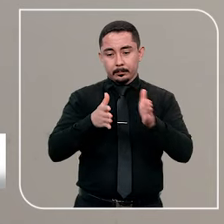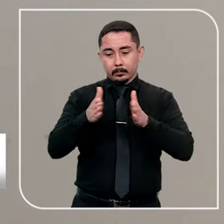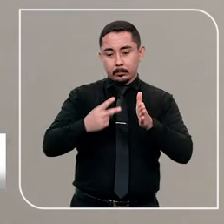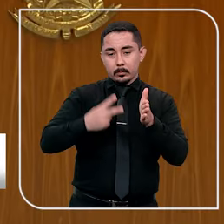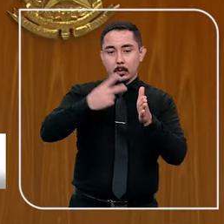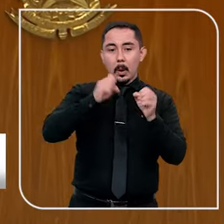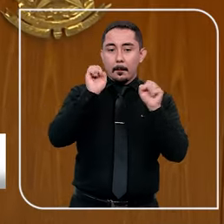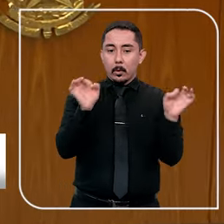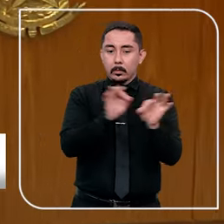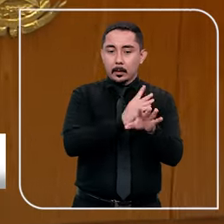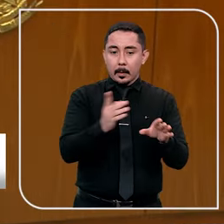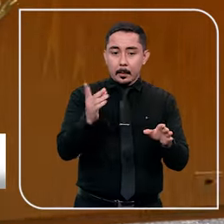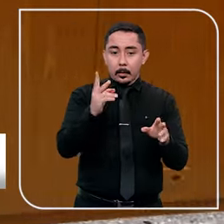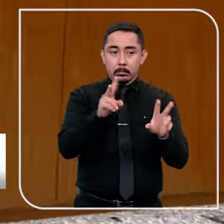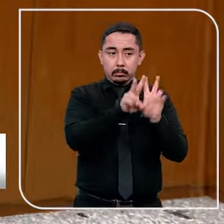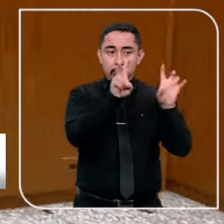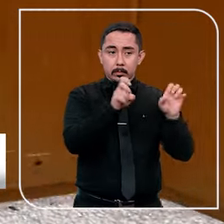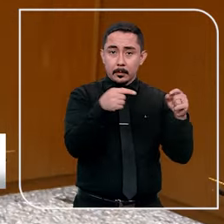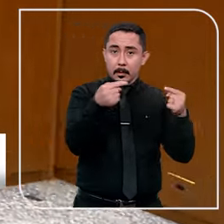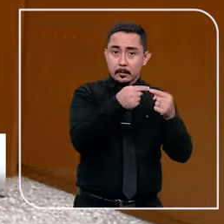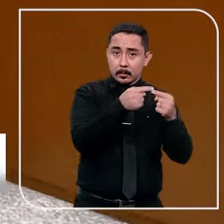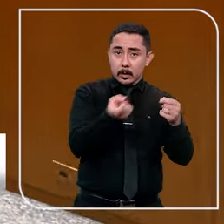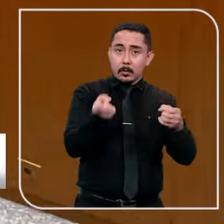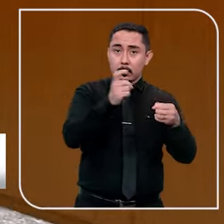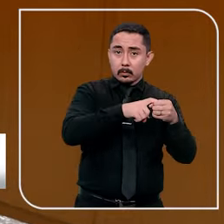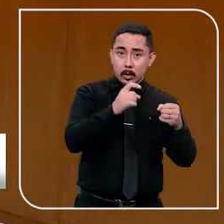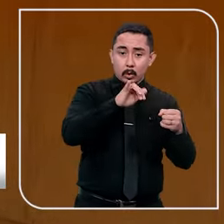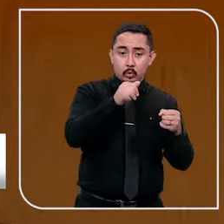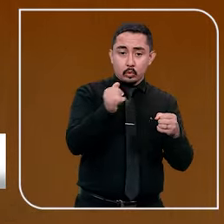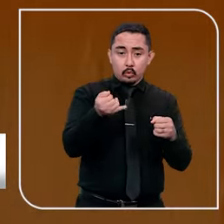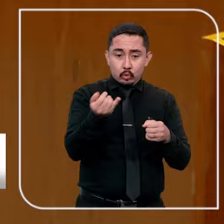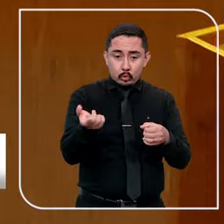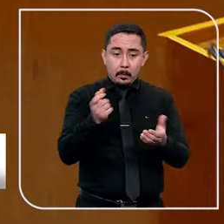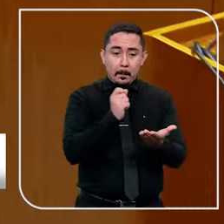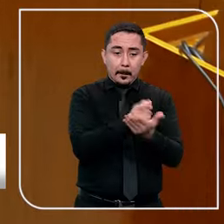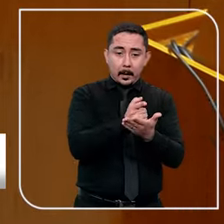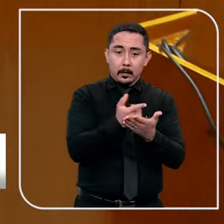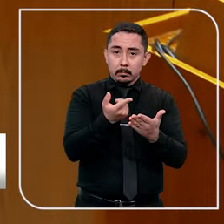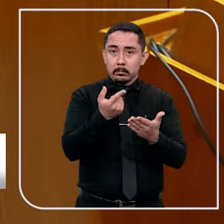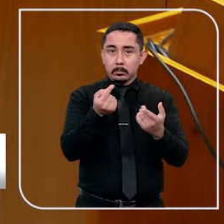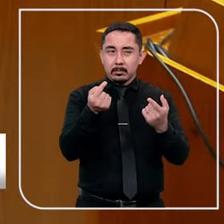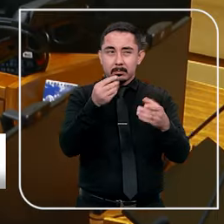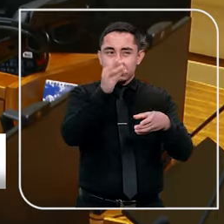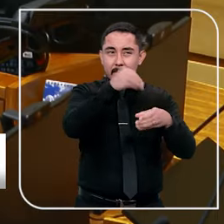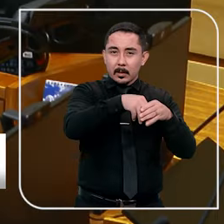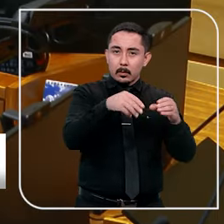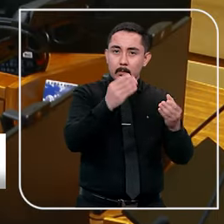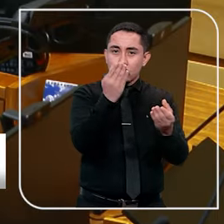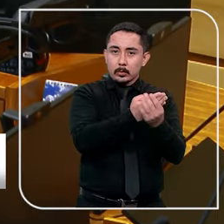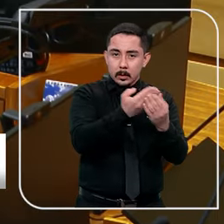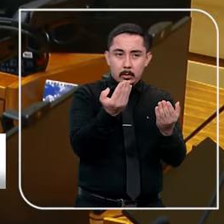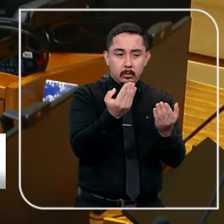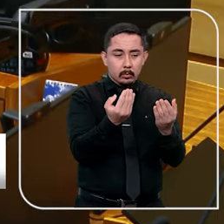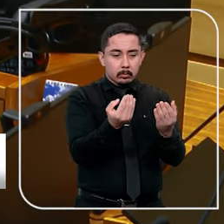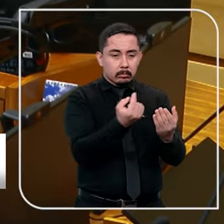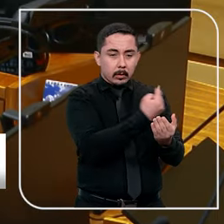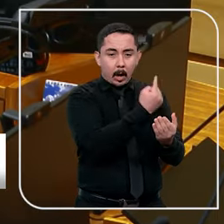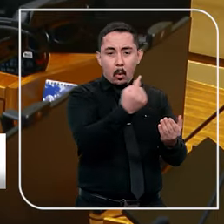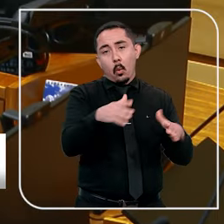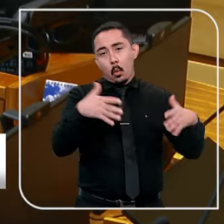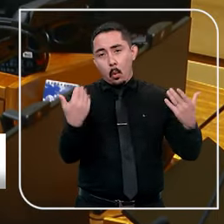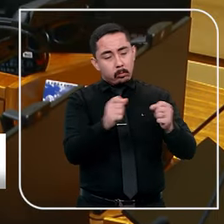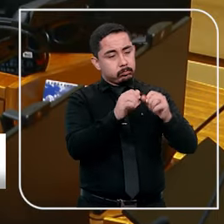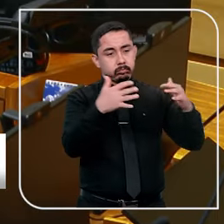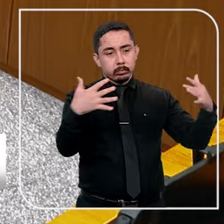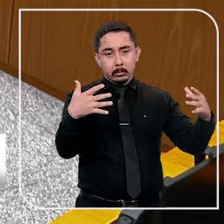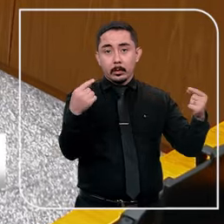pode concluir o julgamento para estabelecer o termo final da ência dos juros remuneratórios nos casos de ações coletivas e